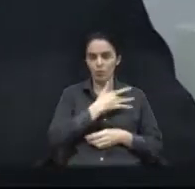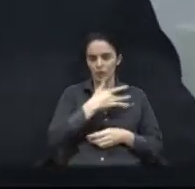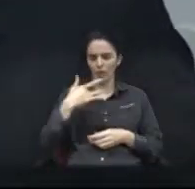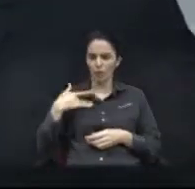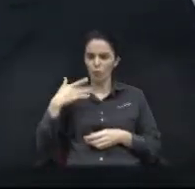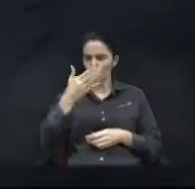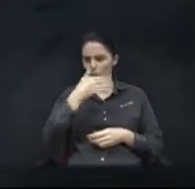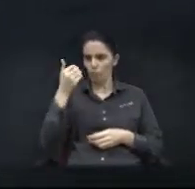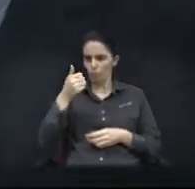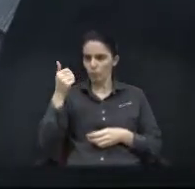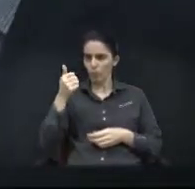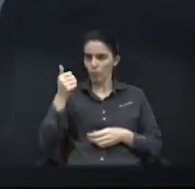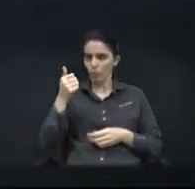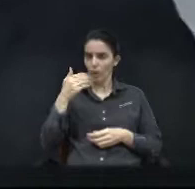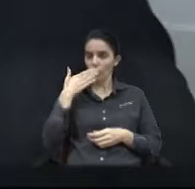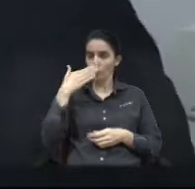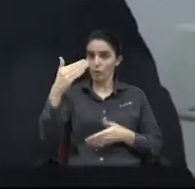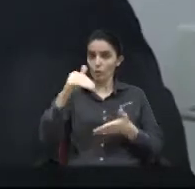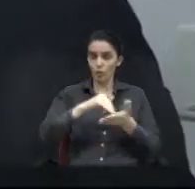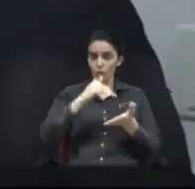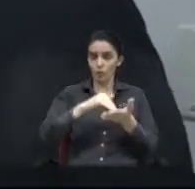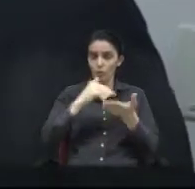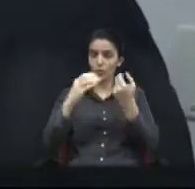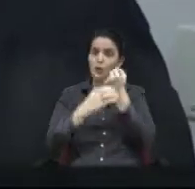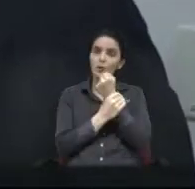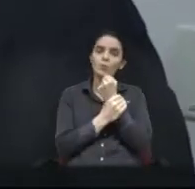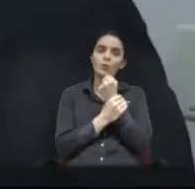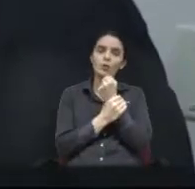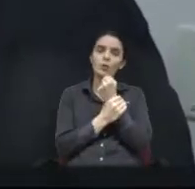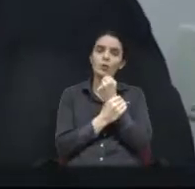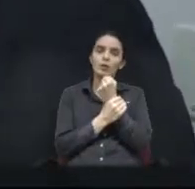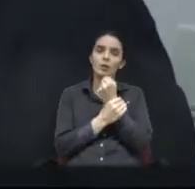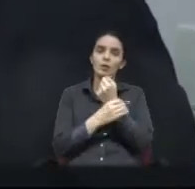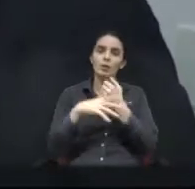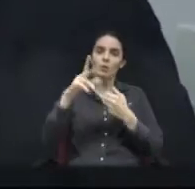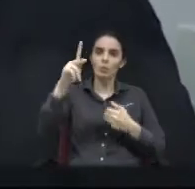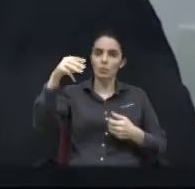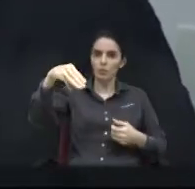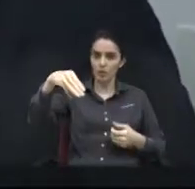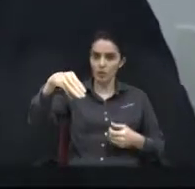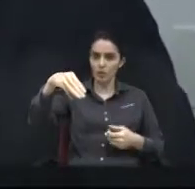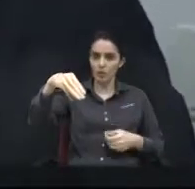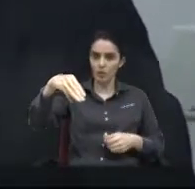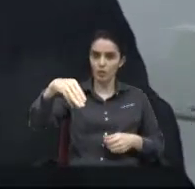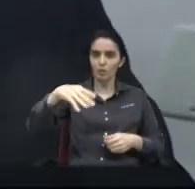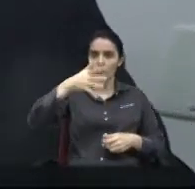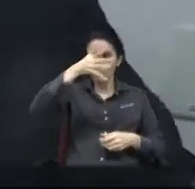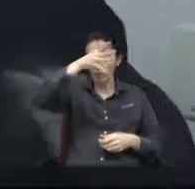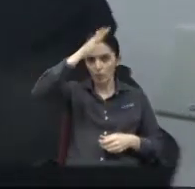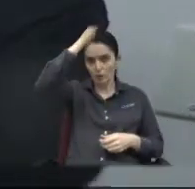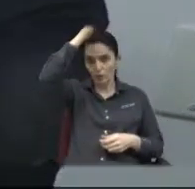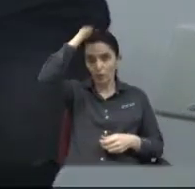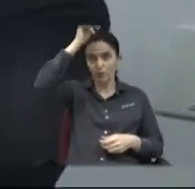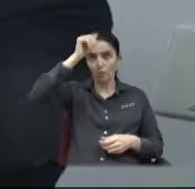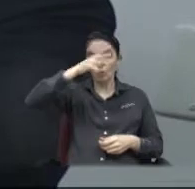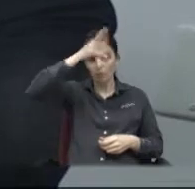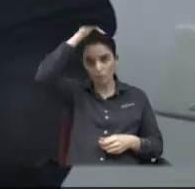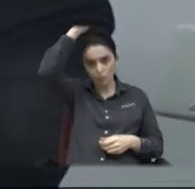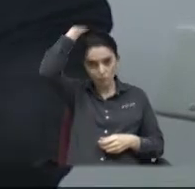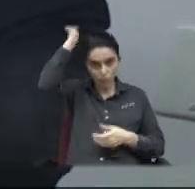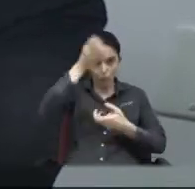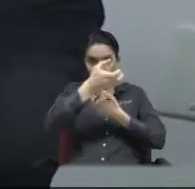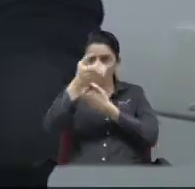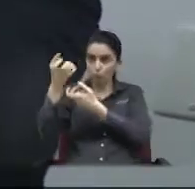eu vou pedir junto ao secretário de segurança já falei isso é a polícia militar é o corpo de bombeiro também nós temos uma função aqui